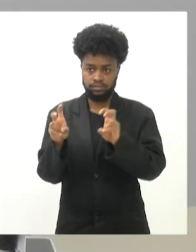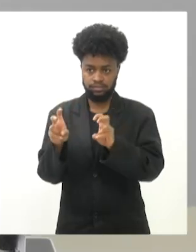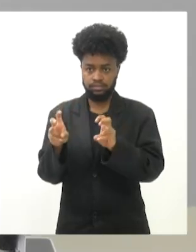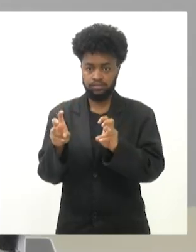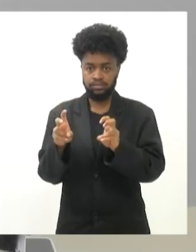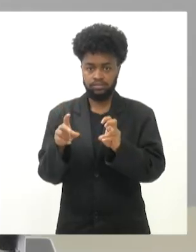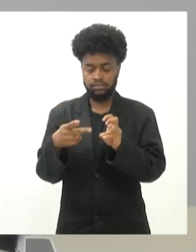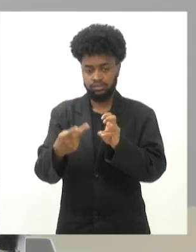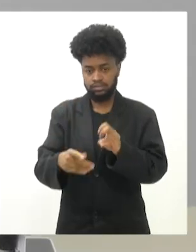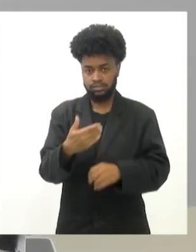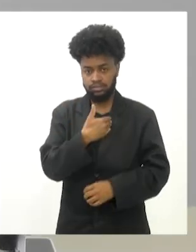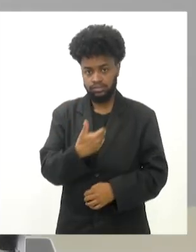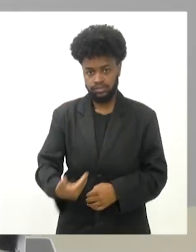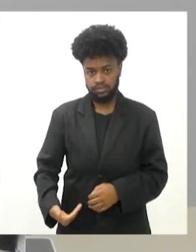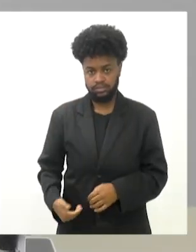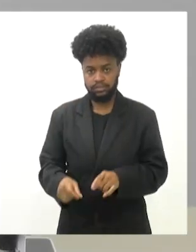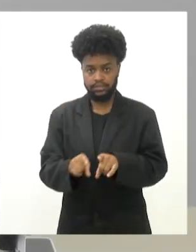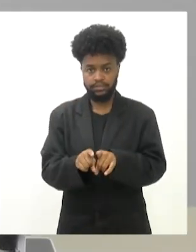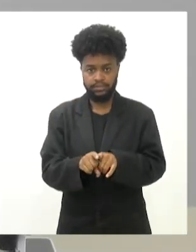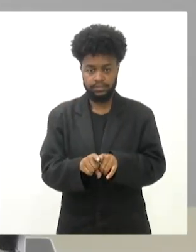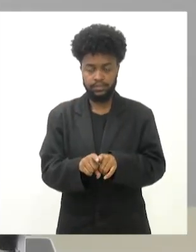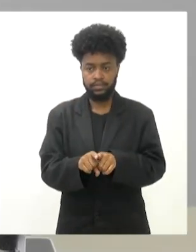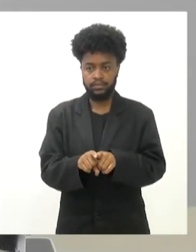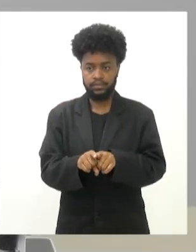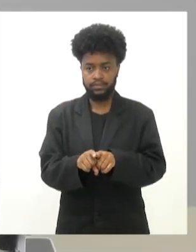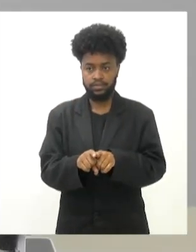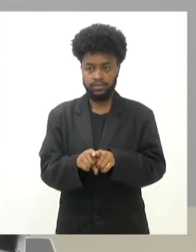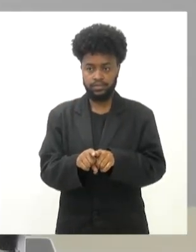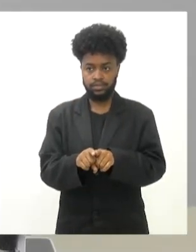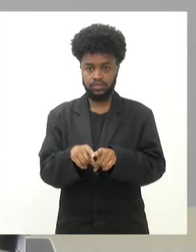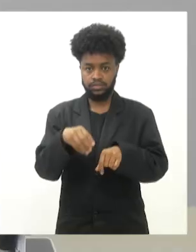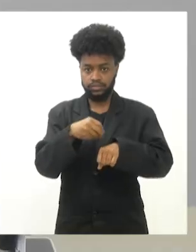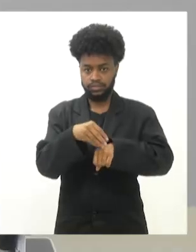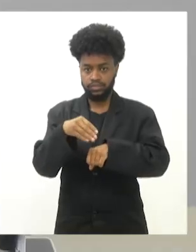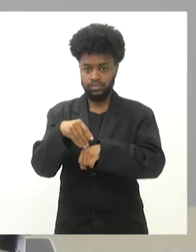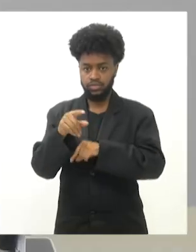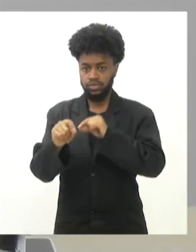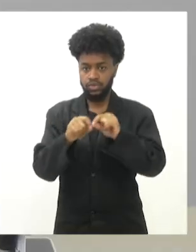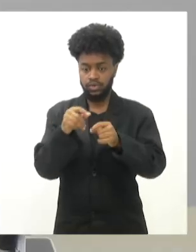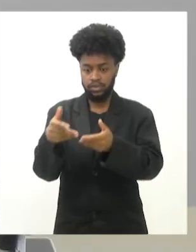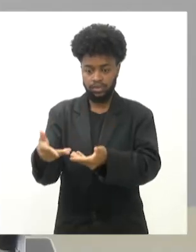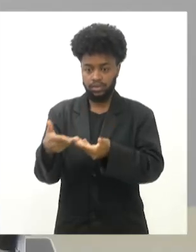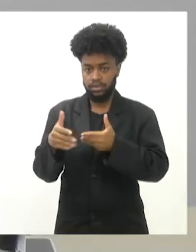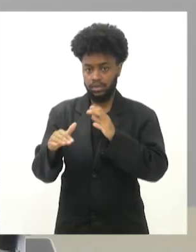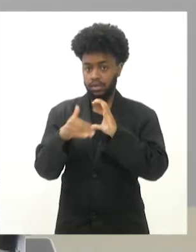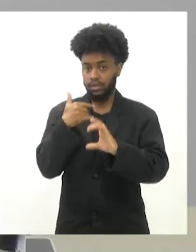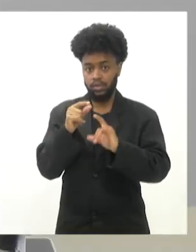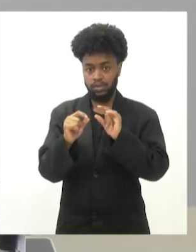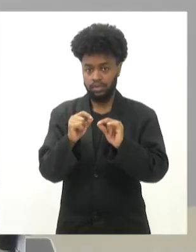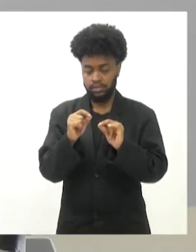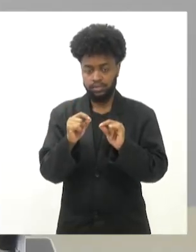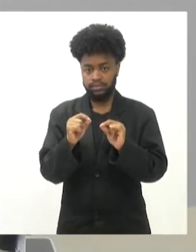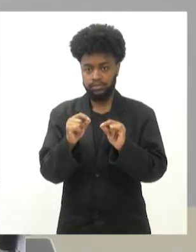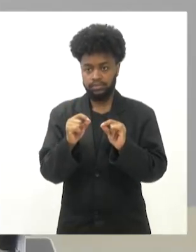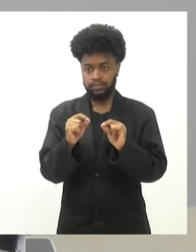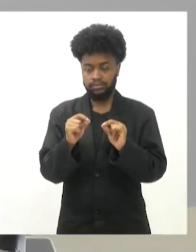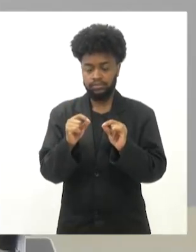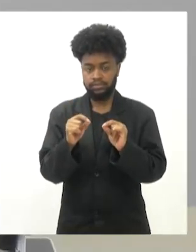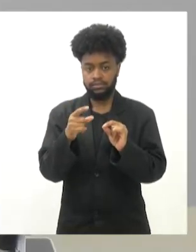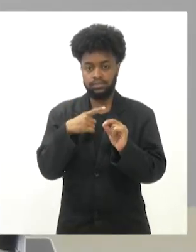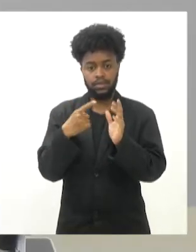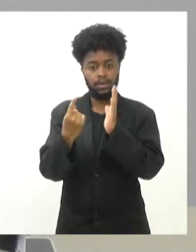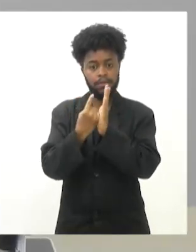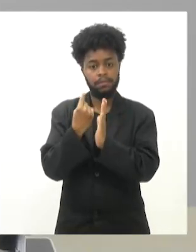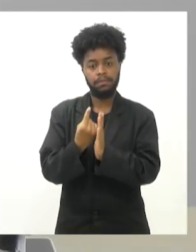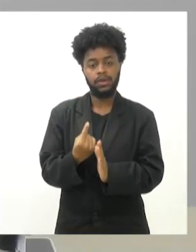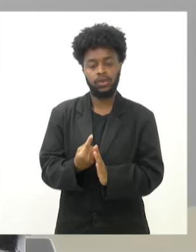que o governo fez, e que, diga-se de passagem, o que a gente tem recebido são grandes